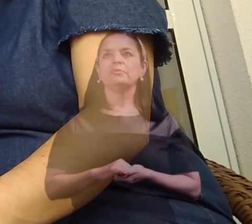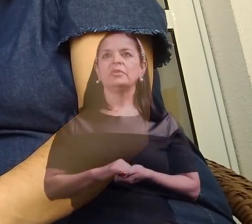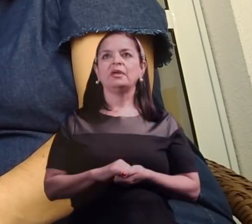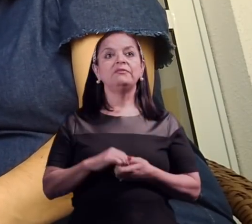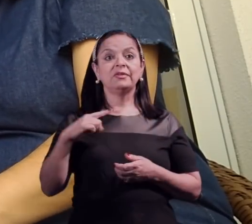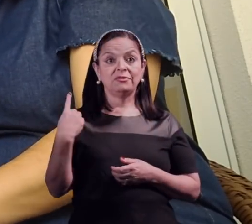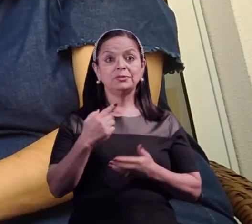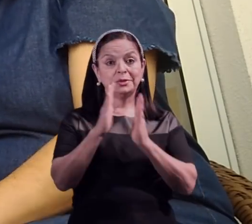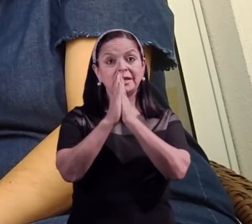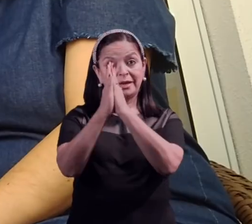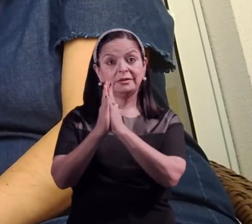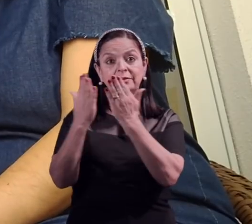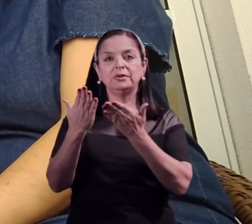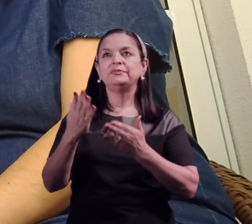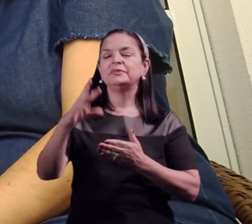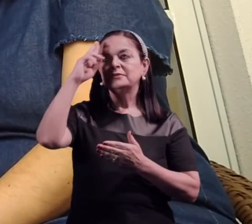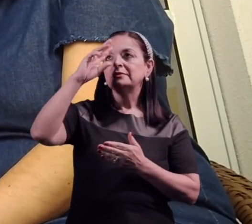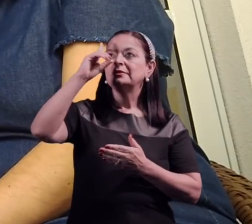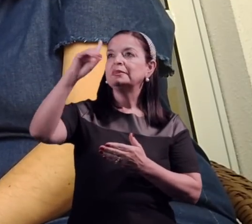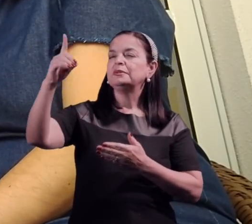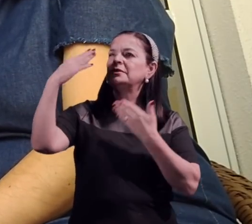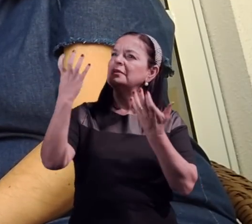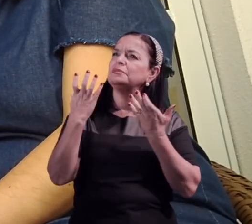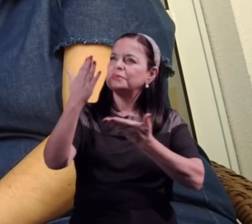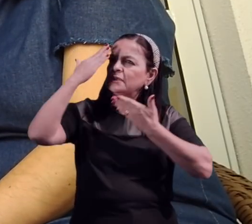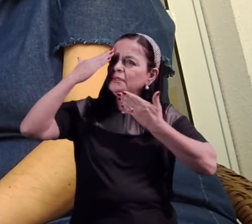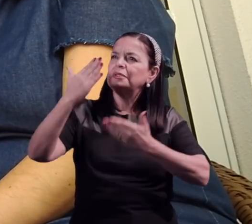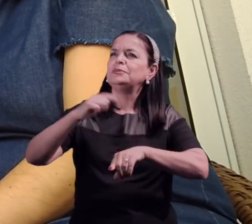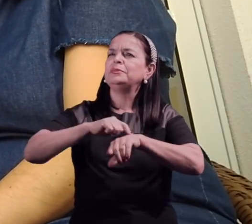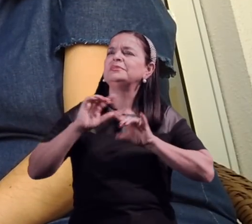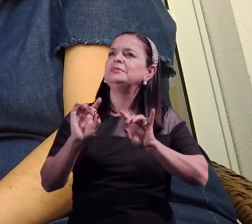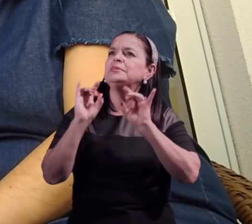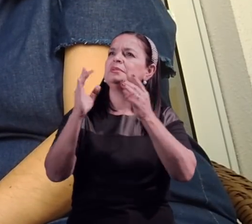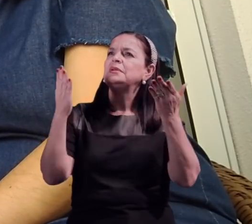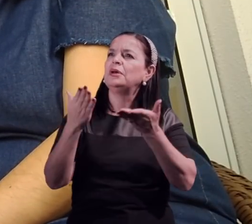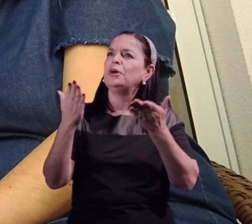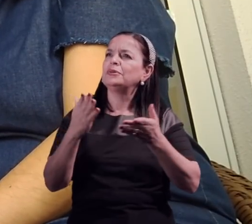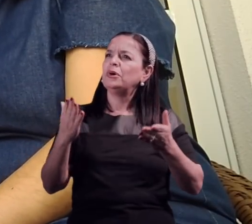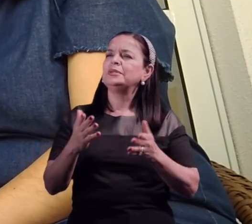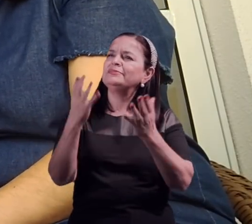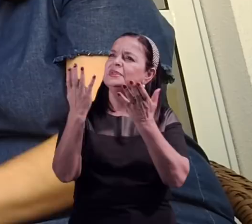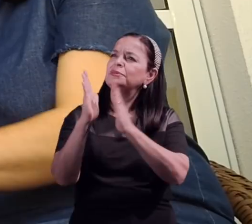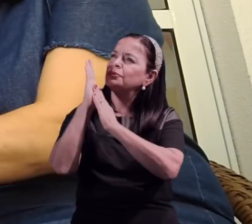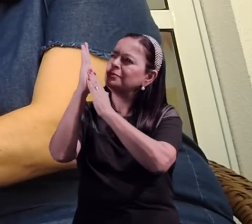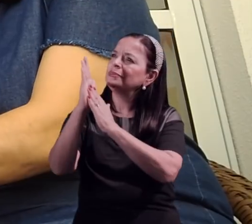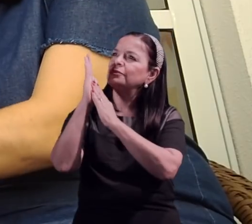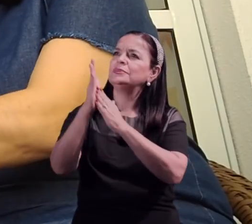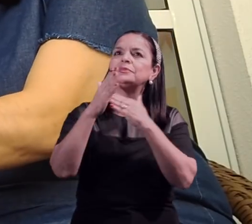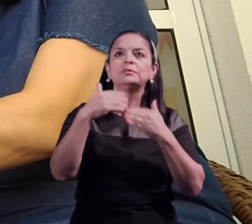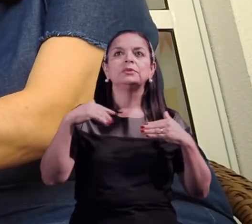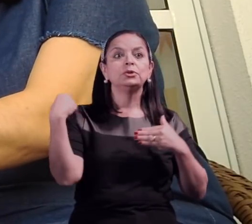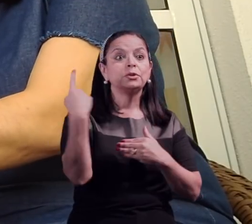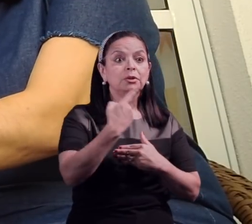Vamos orar? Senhor nosso Deus, te agradecemos por este momento e queremos interceder agora pela